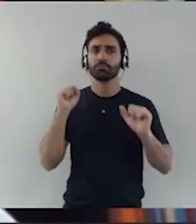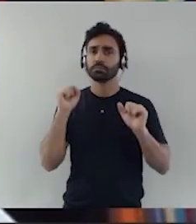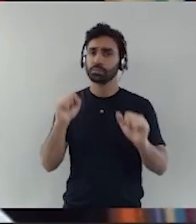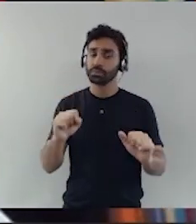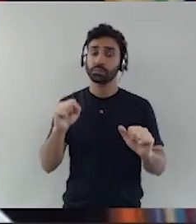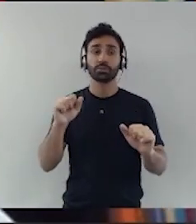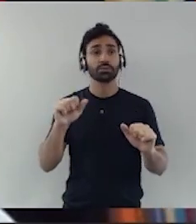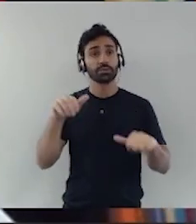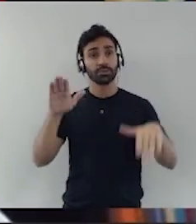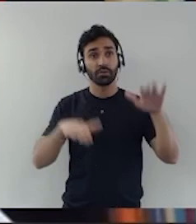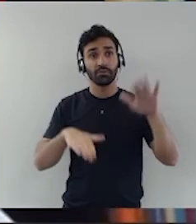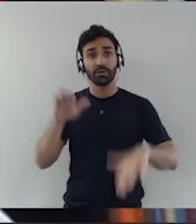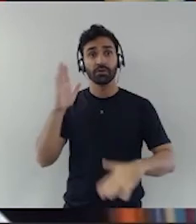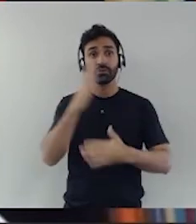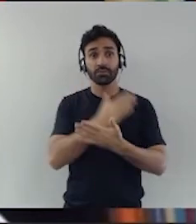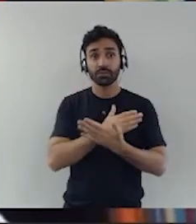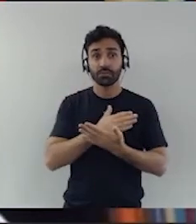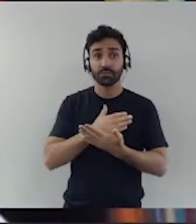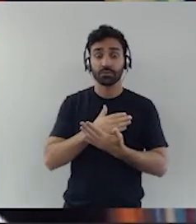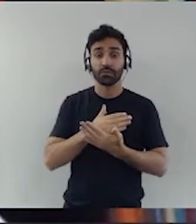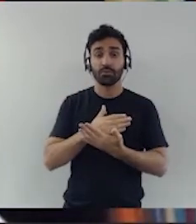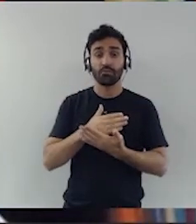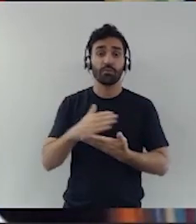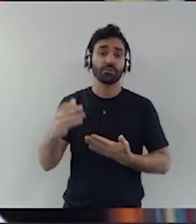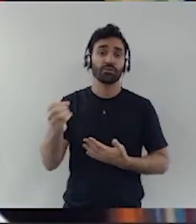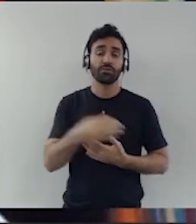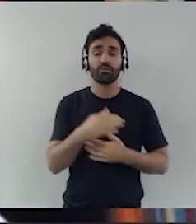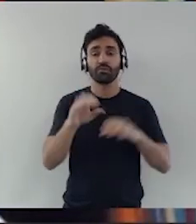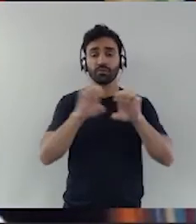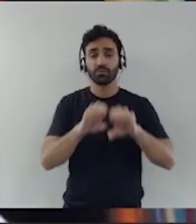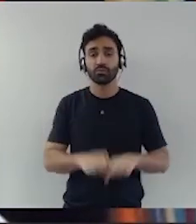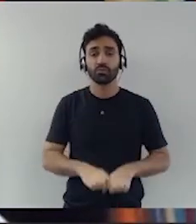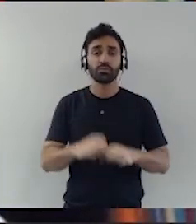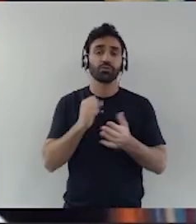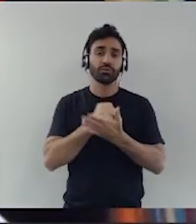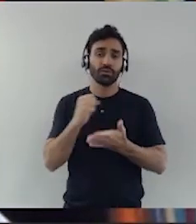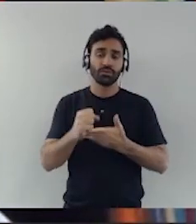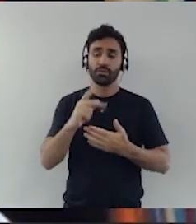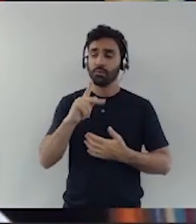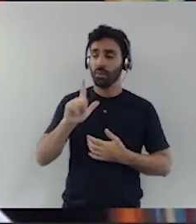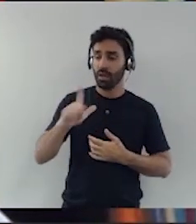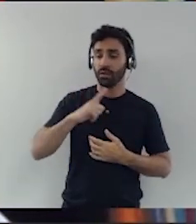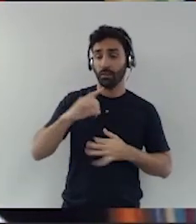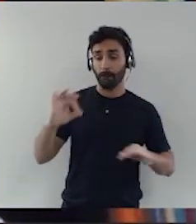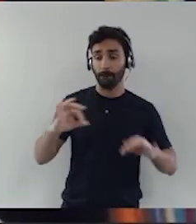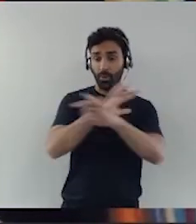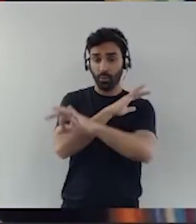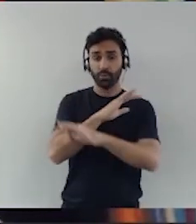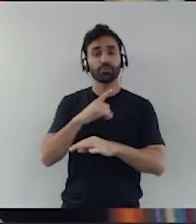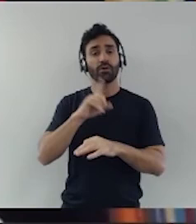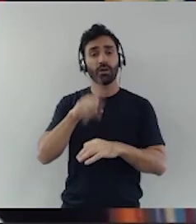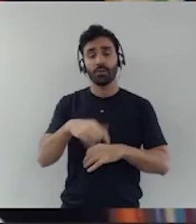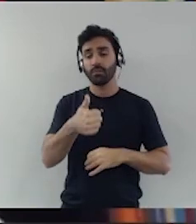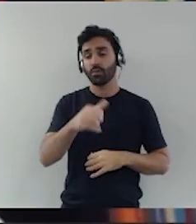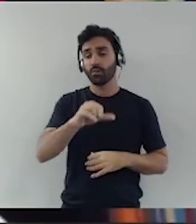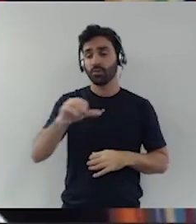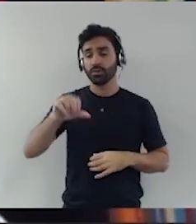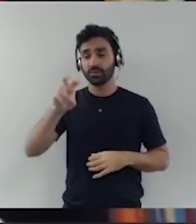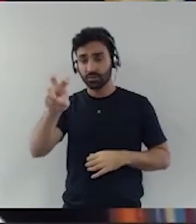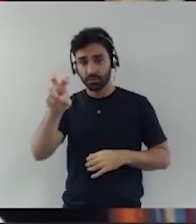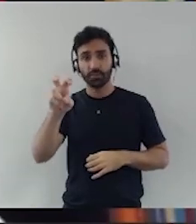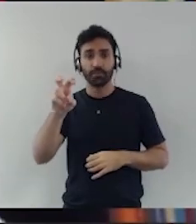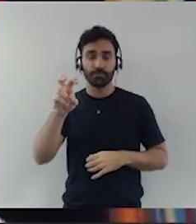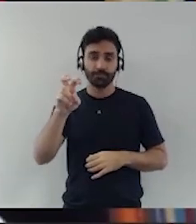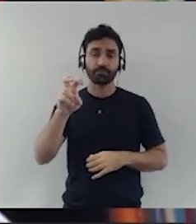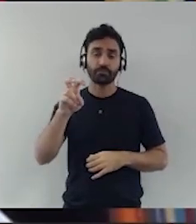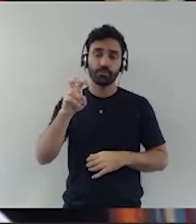sabe, começar do zero uma nova estrutura de contratação pública. Os PLs aí que estão prontos para serem concluídos são de 1995, tiveram